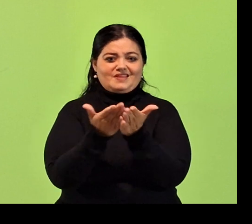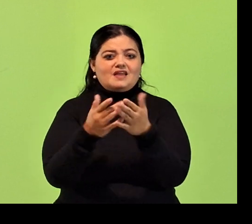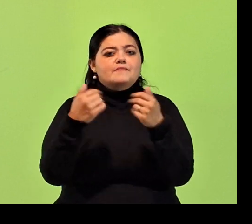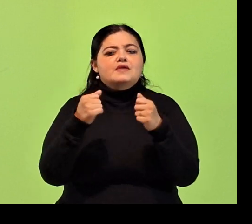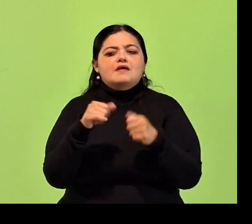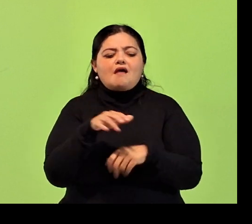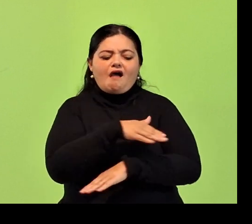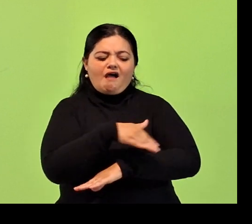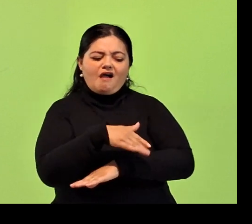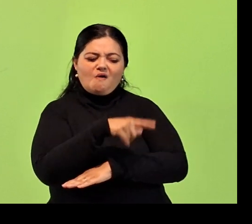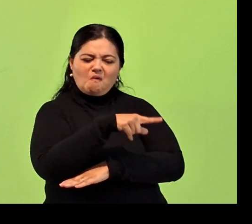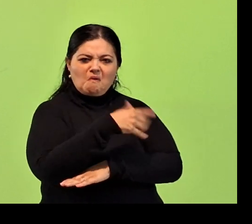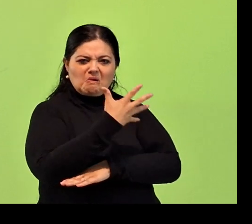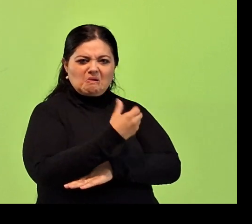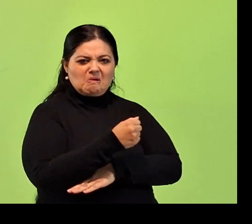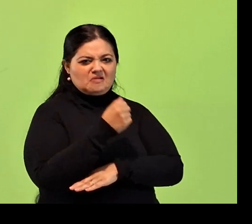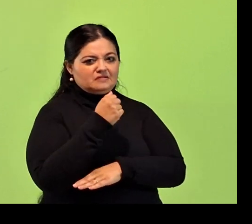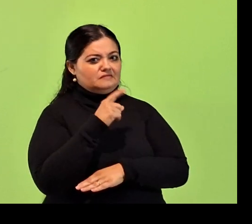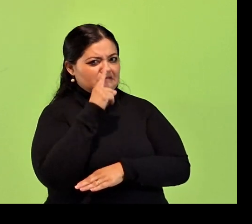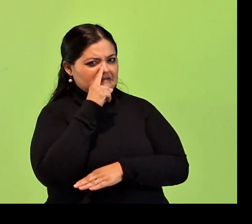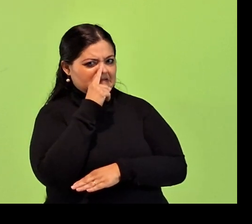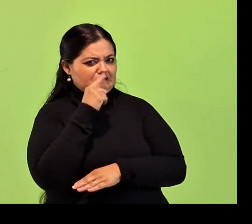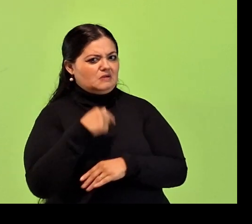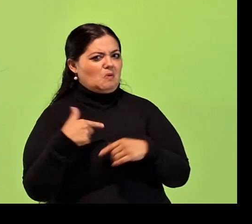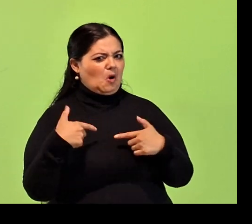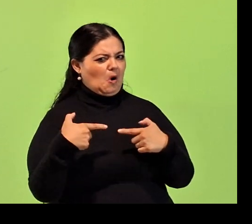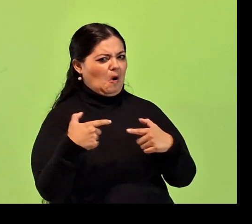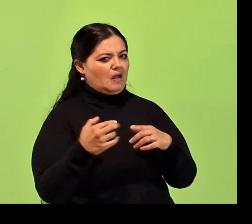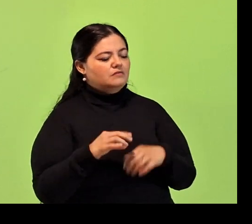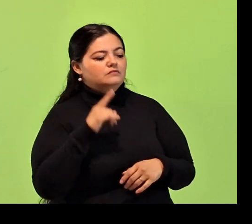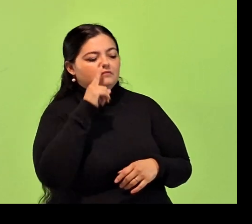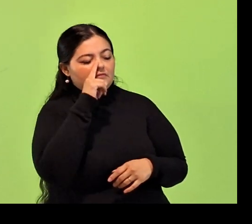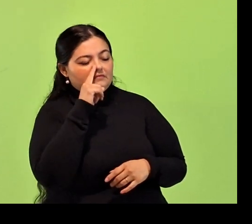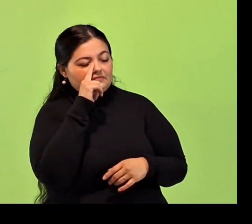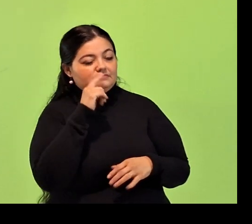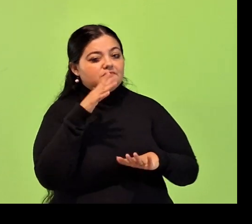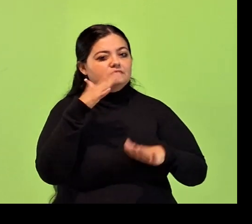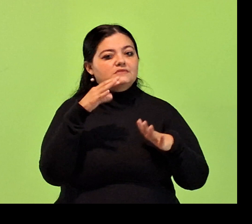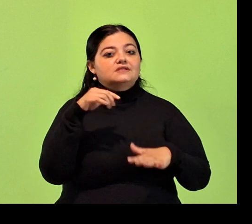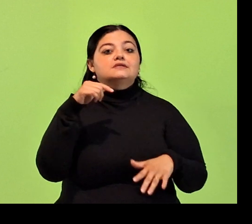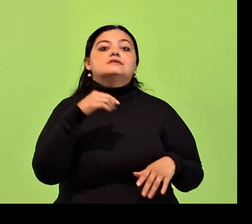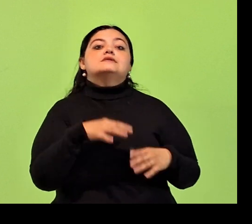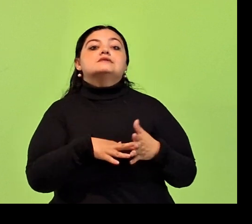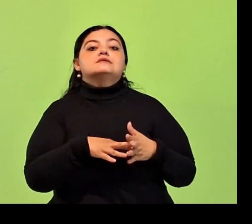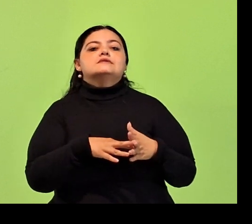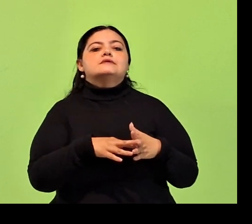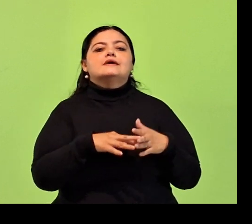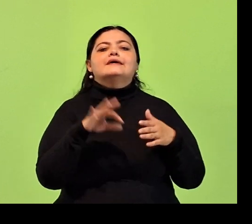é um grande contrassenso. Segundo o mapa da violência, 71,8% das